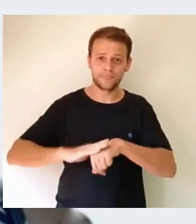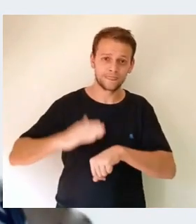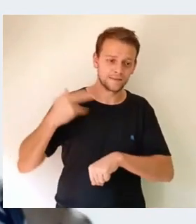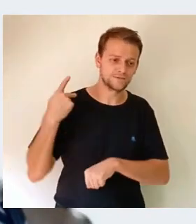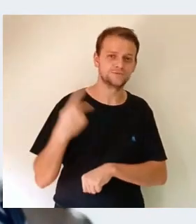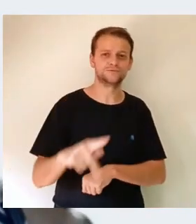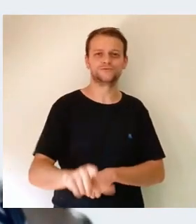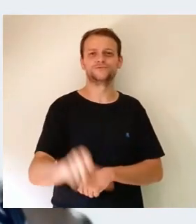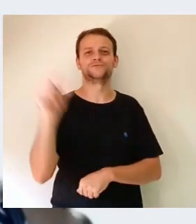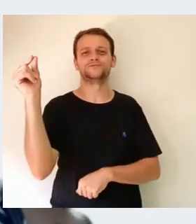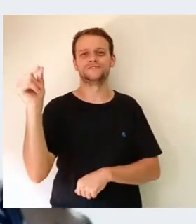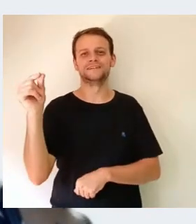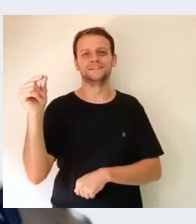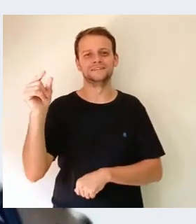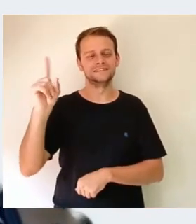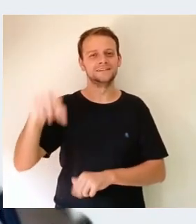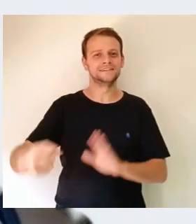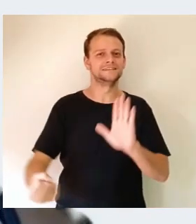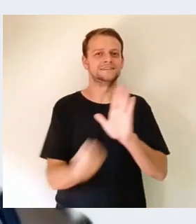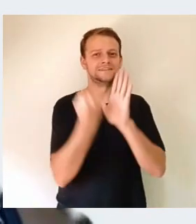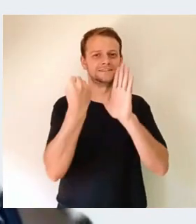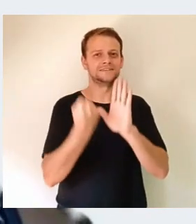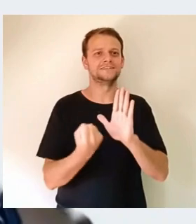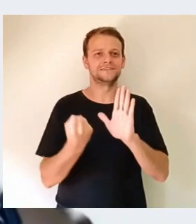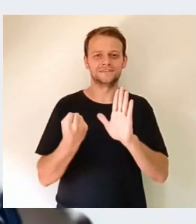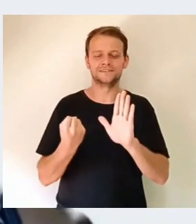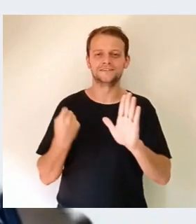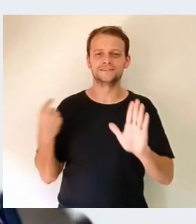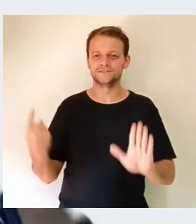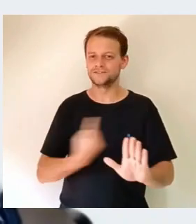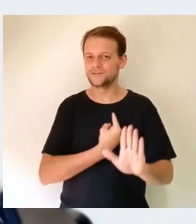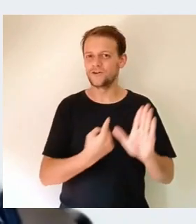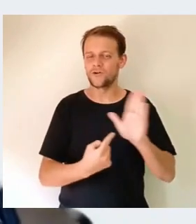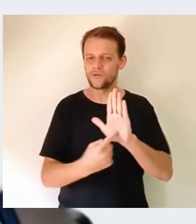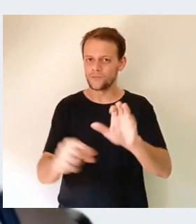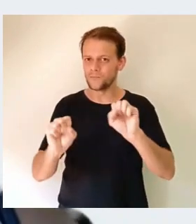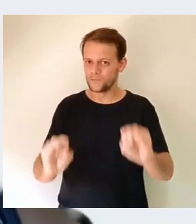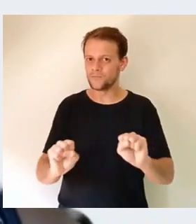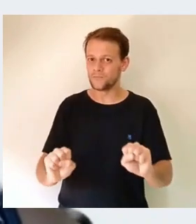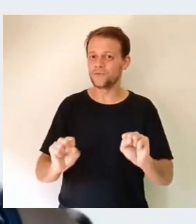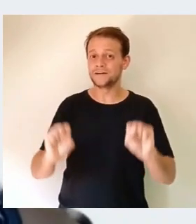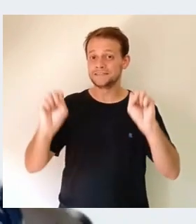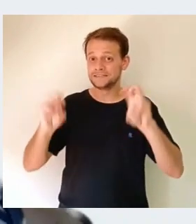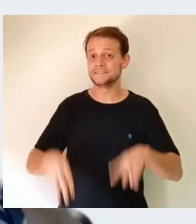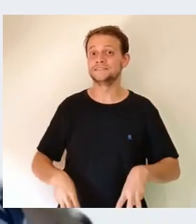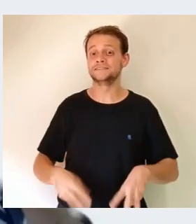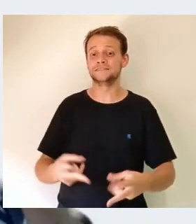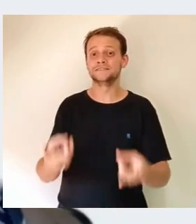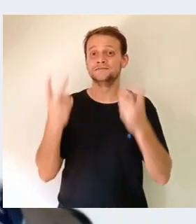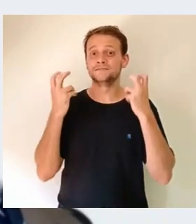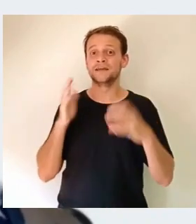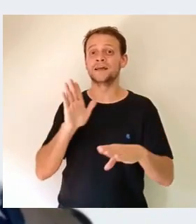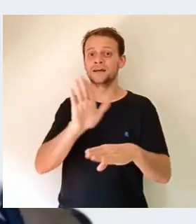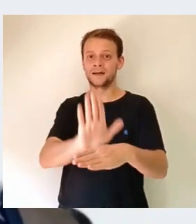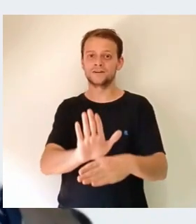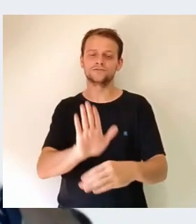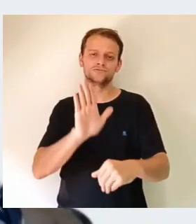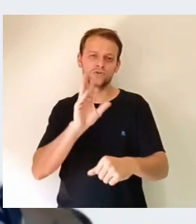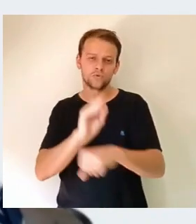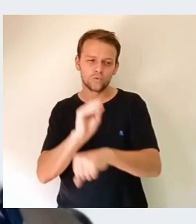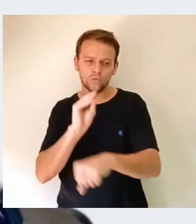escolha, né? E eu acho que é esse legado também que ele deixa para nós. Quanto que nós, pais, podemos sim